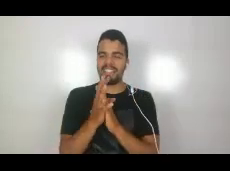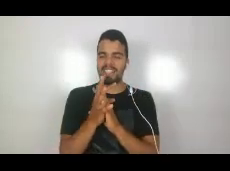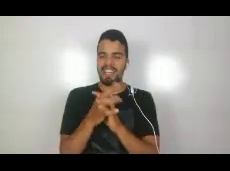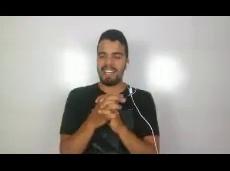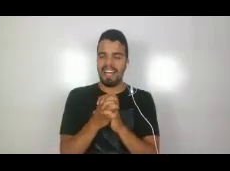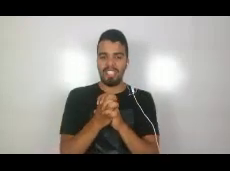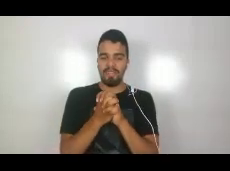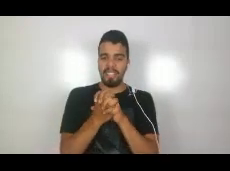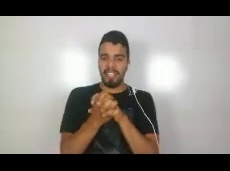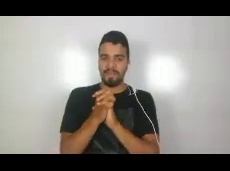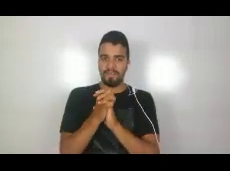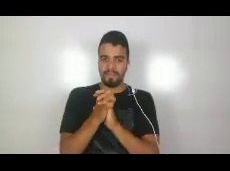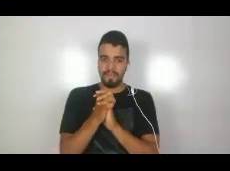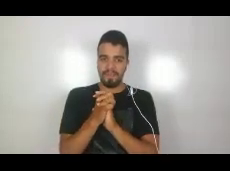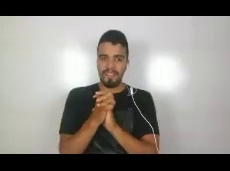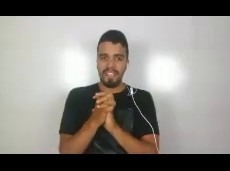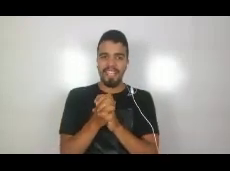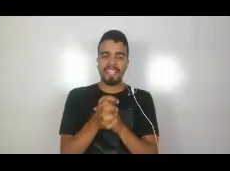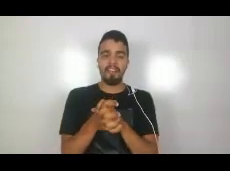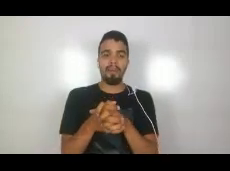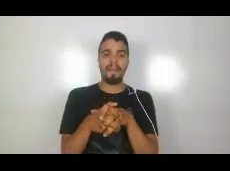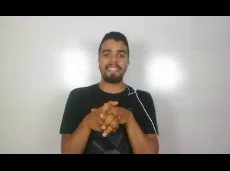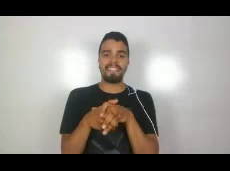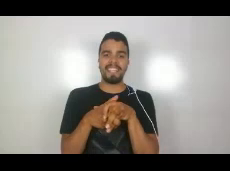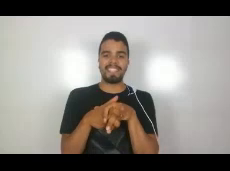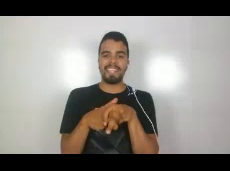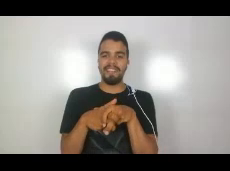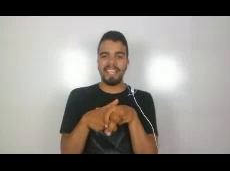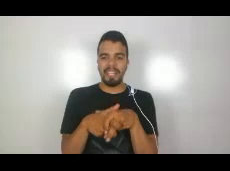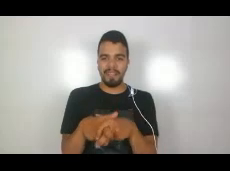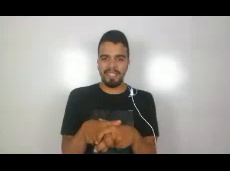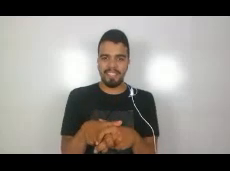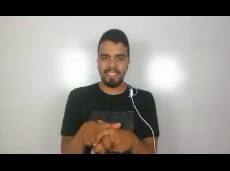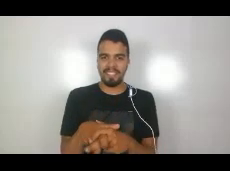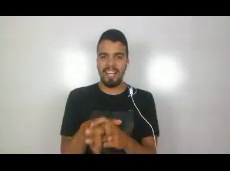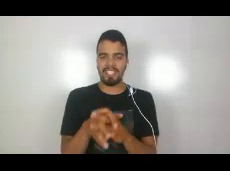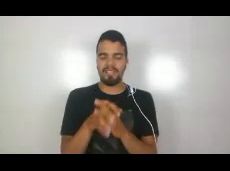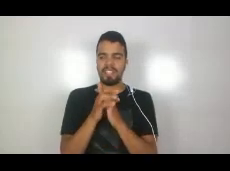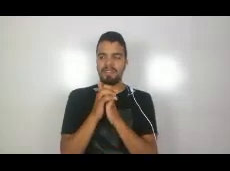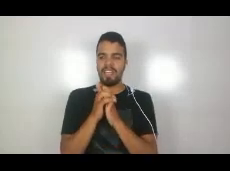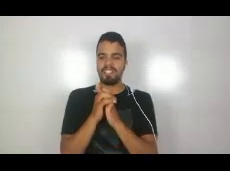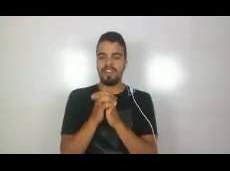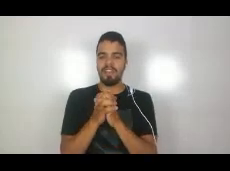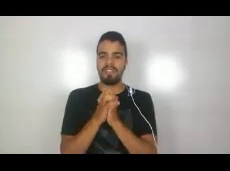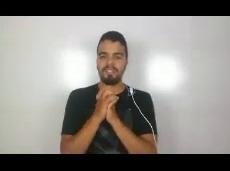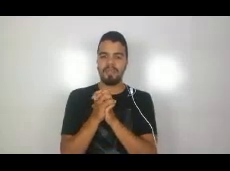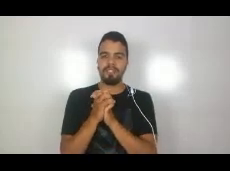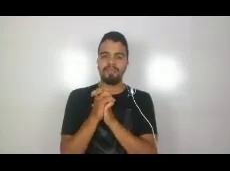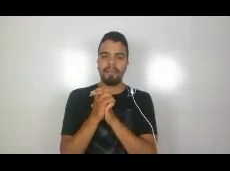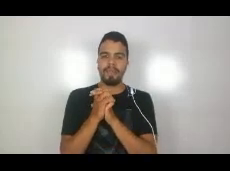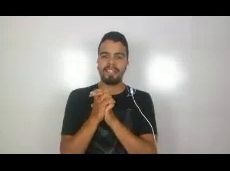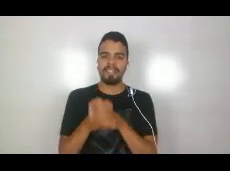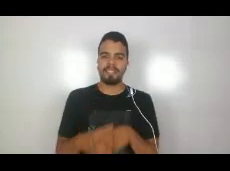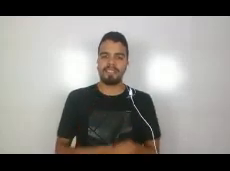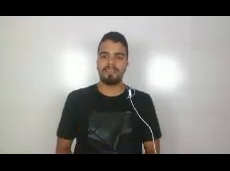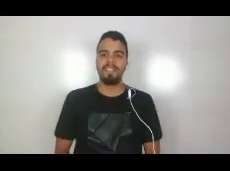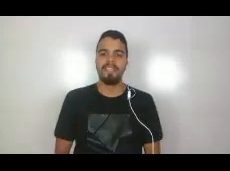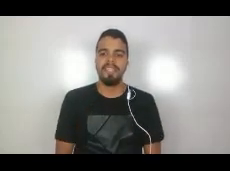fazer essa atividade? Então, é uma apresentação em Libras. A atividade avaliativa é justamente